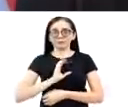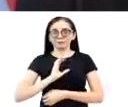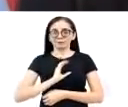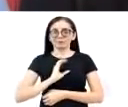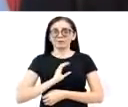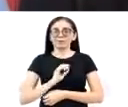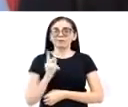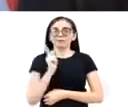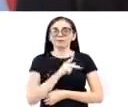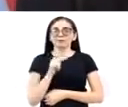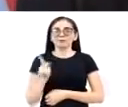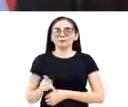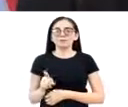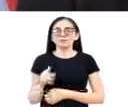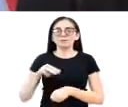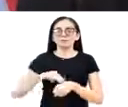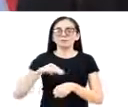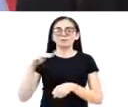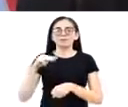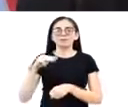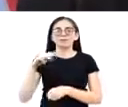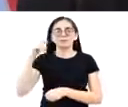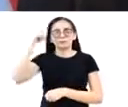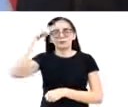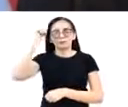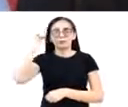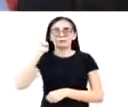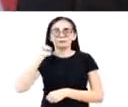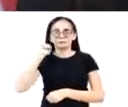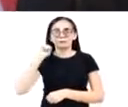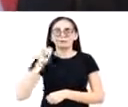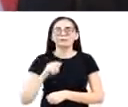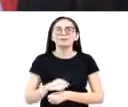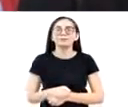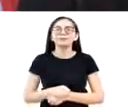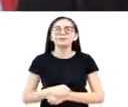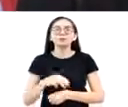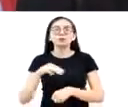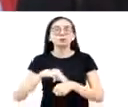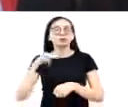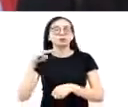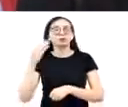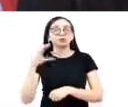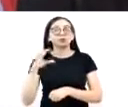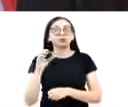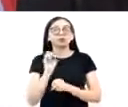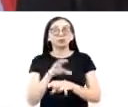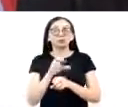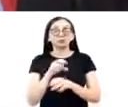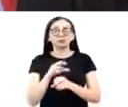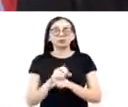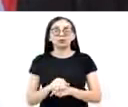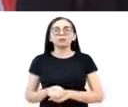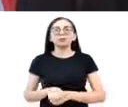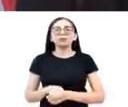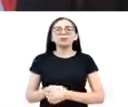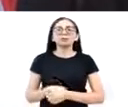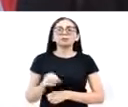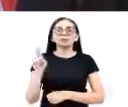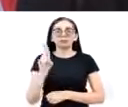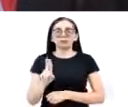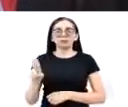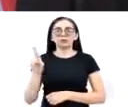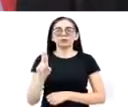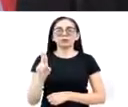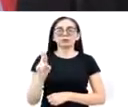de Educação, Ciência e Tecnologia de Caxias, a professora mestra Ana Célia Damasceno, mestra em Ciências da Educação